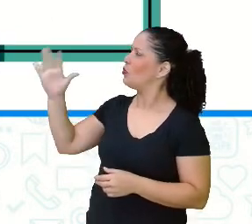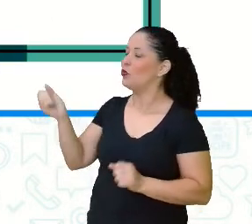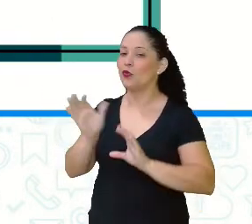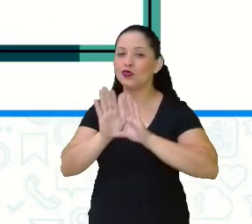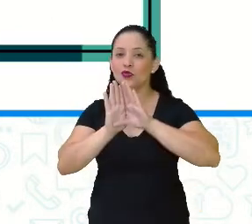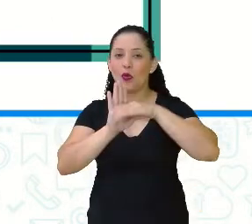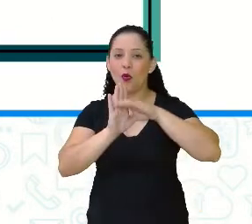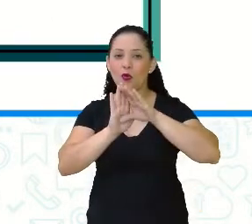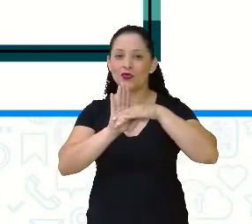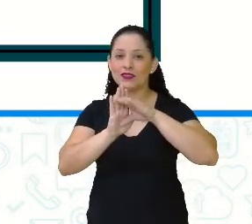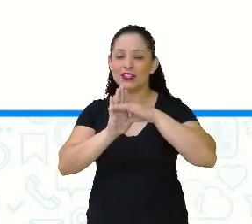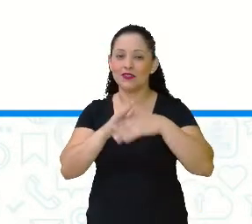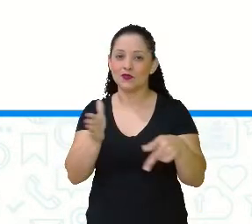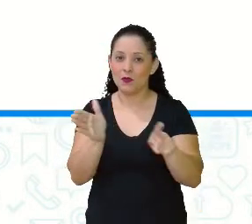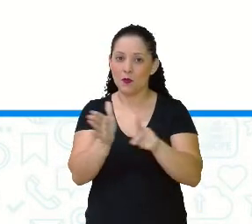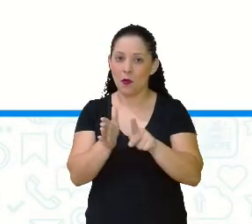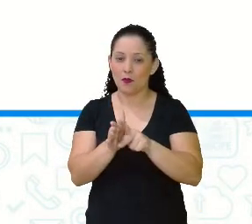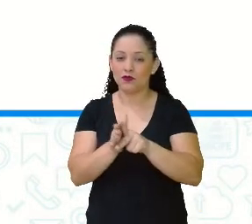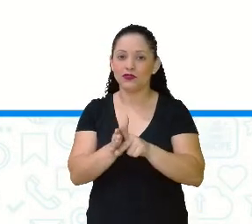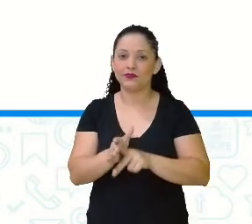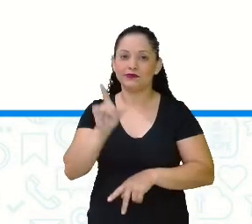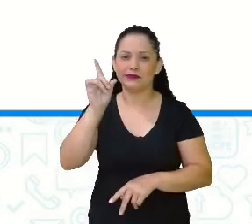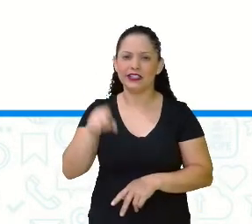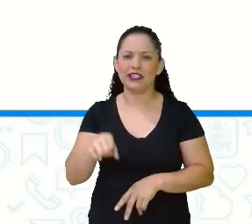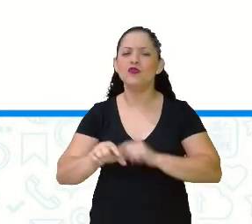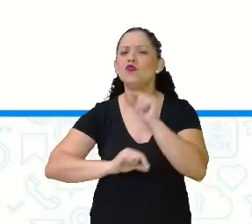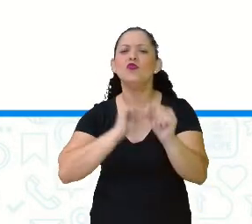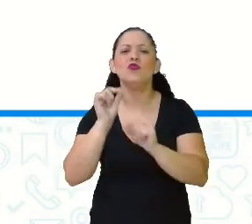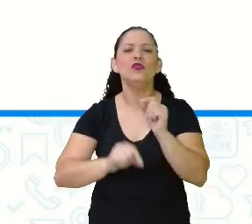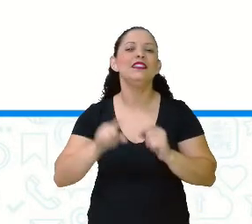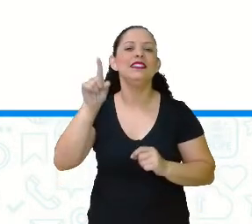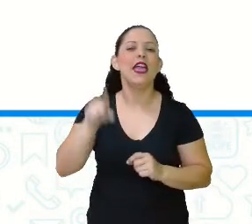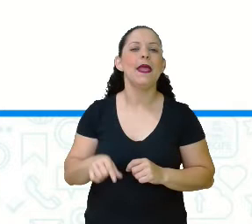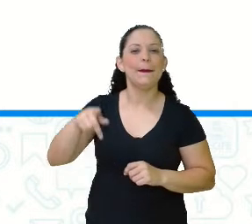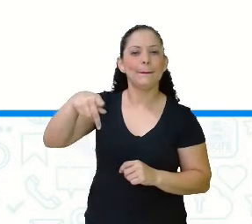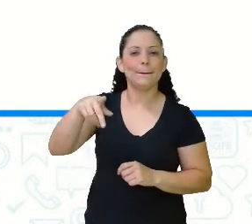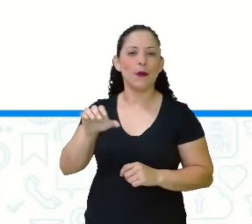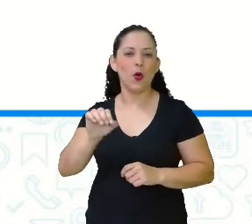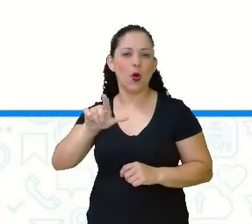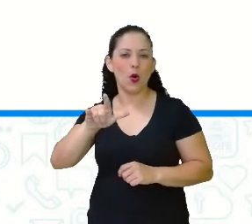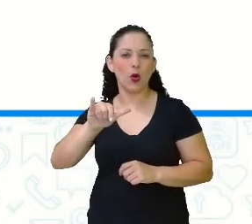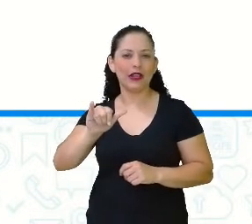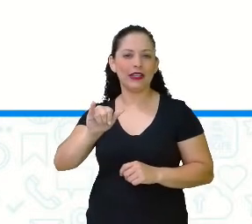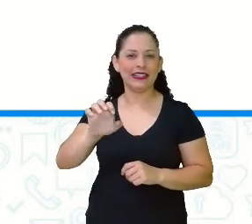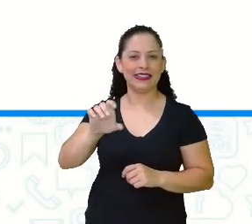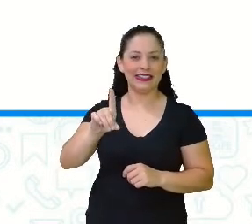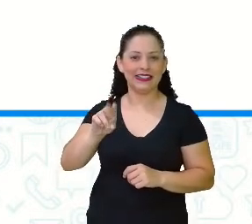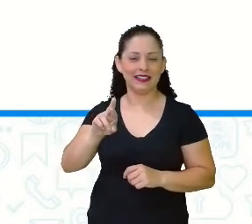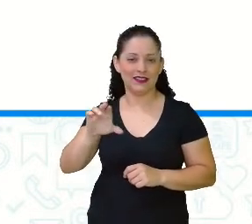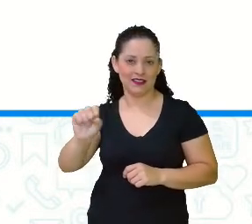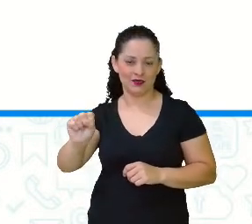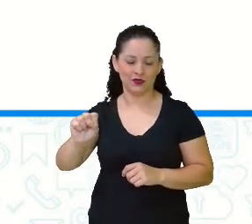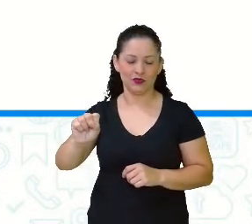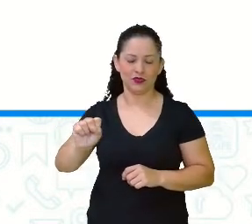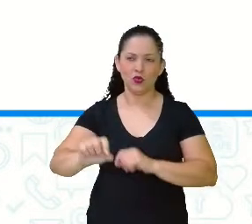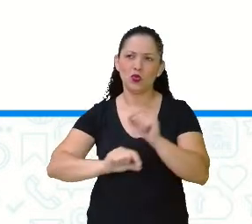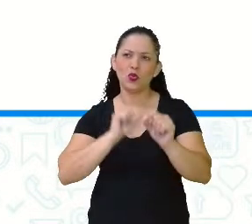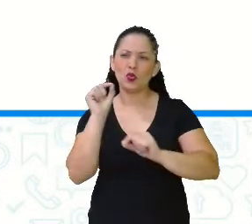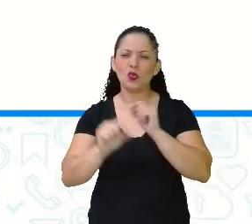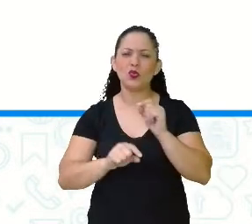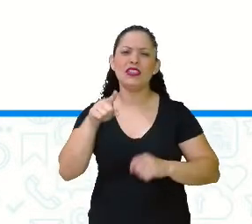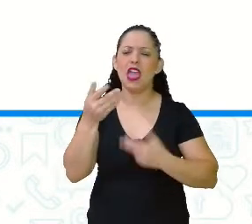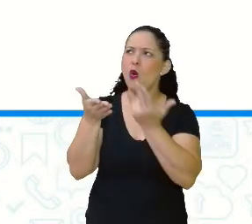conceitos de poliedro. O que é poliedro? O que é uma figura que